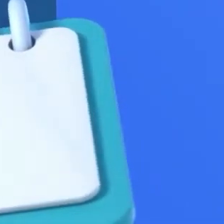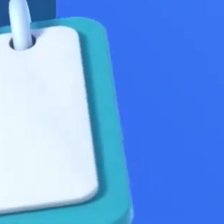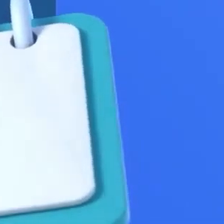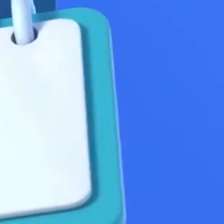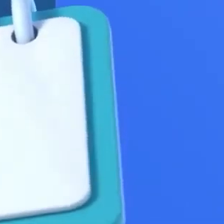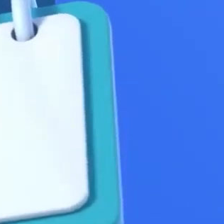i